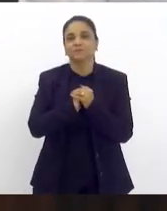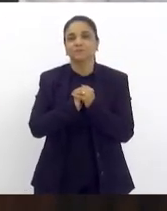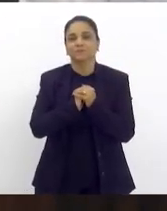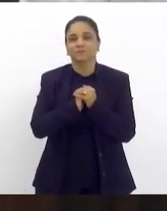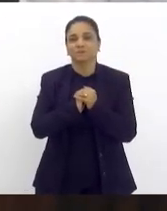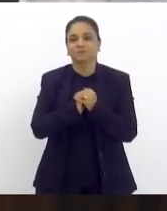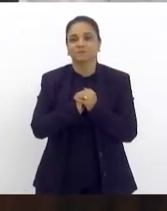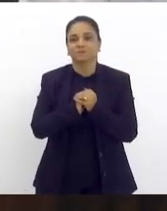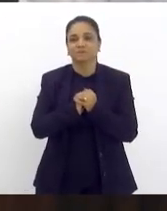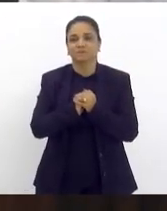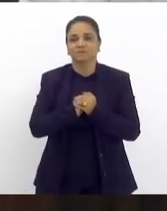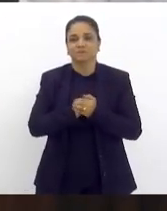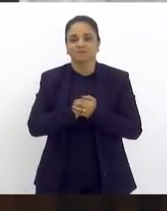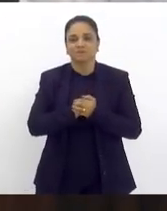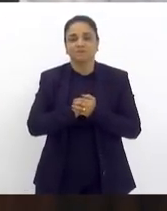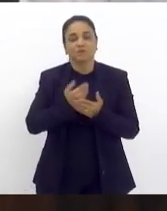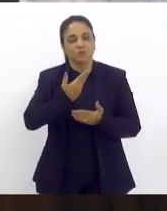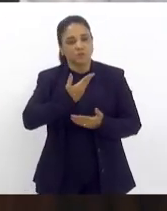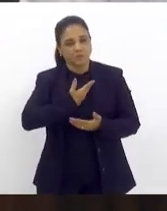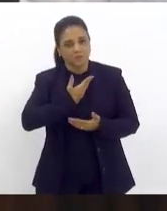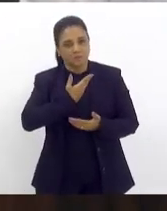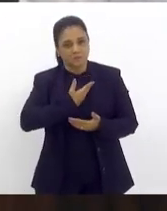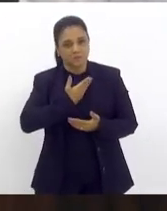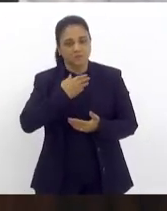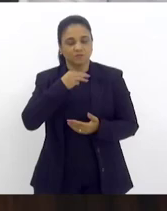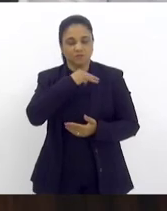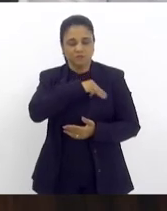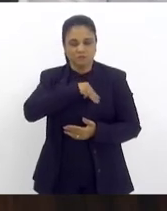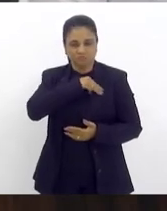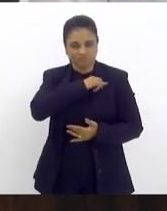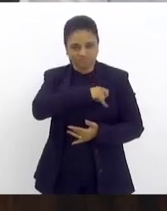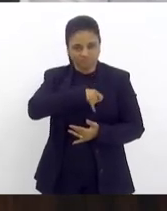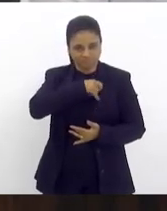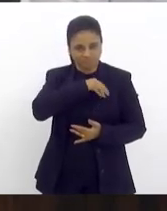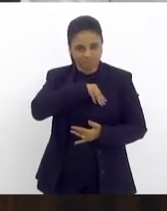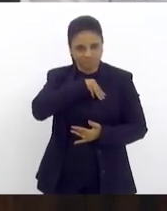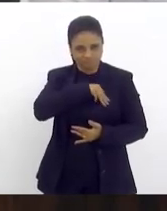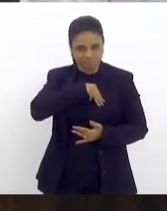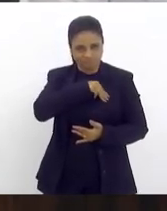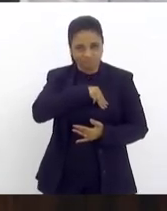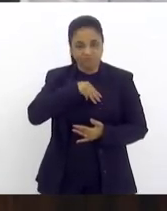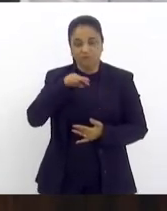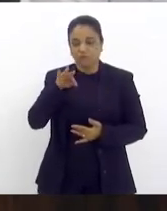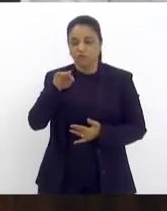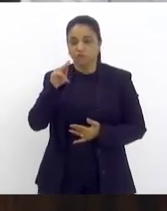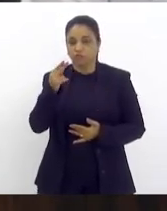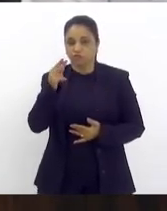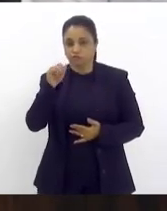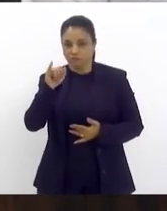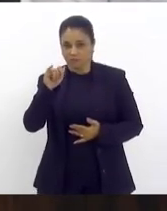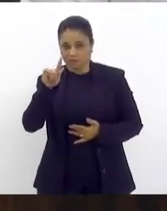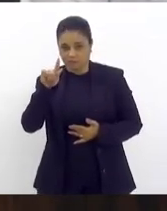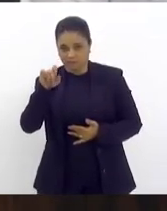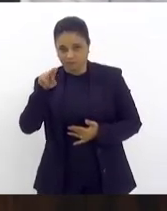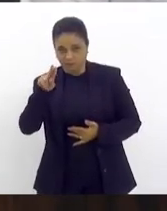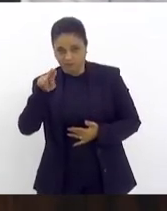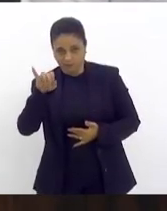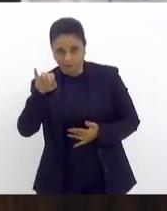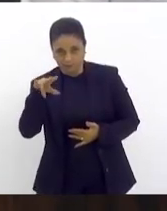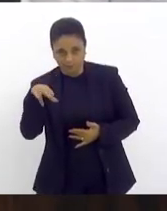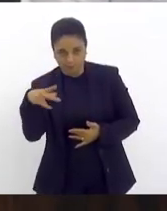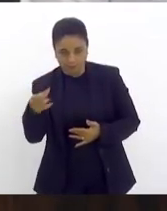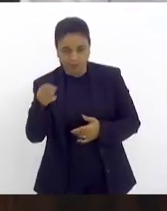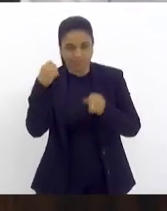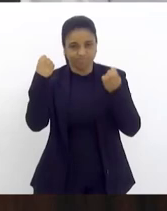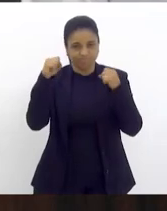Agradecer ao amigo lá de São João de Meriti, Tiaguinho da Academia, ao querido amigo, irmão